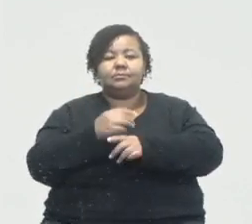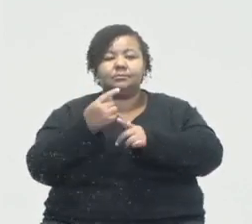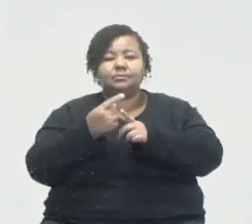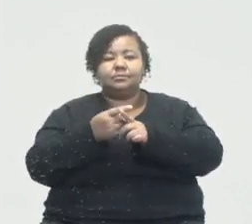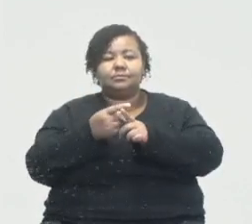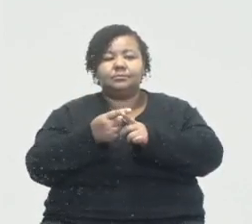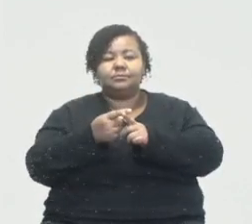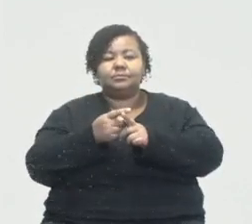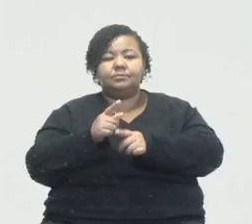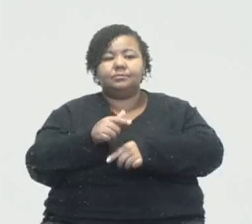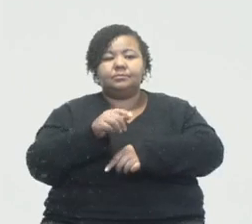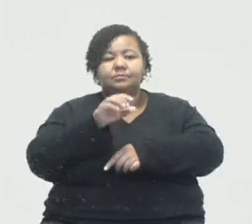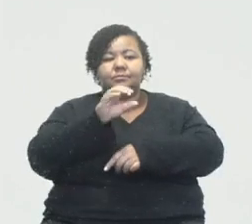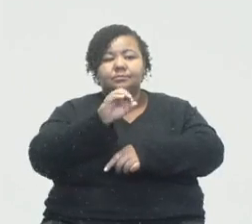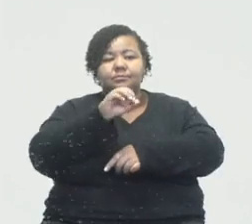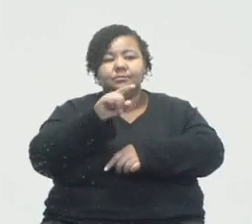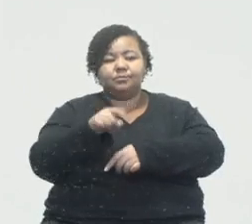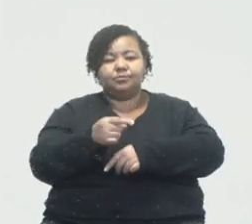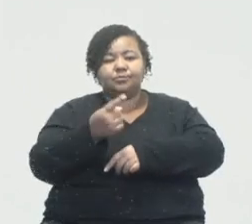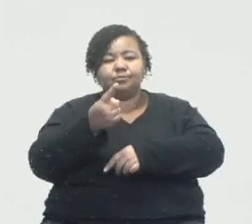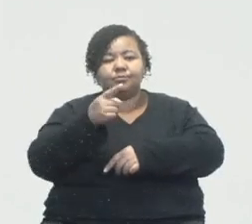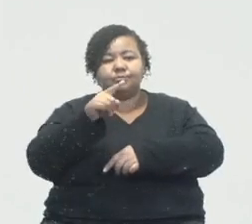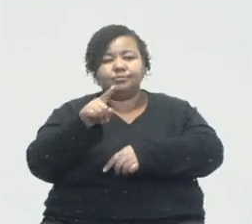vezes nosso vetor,